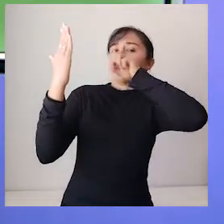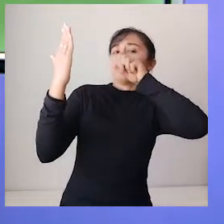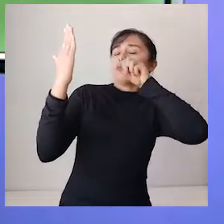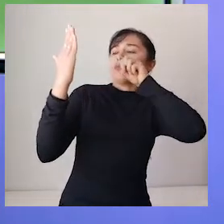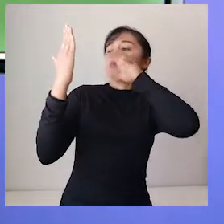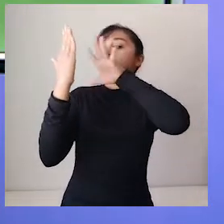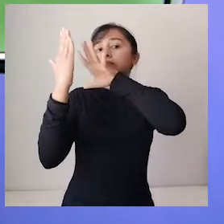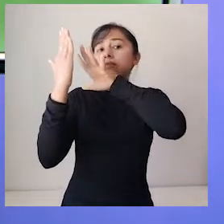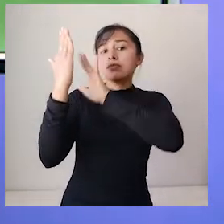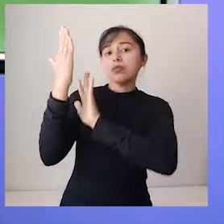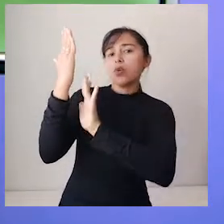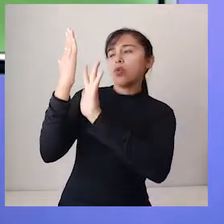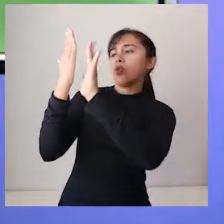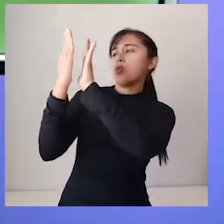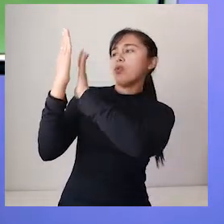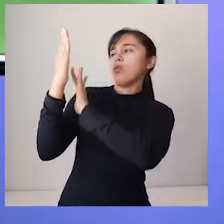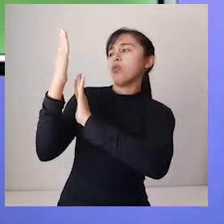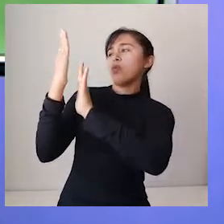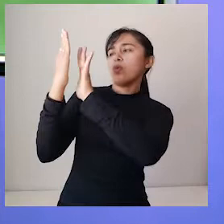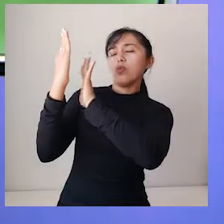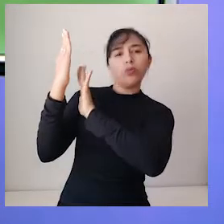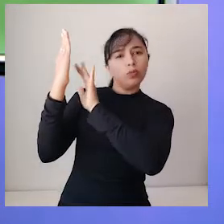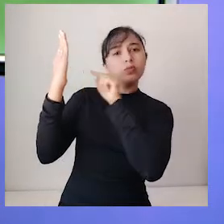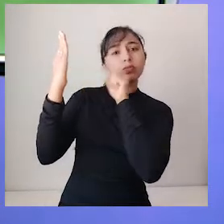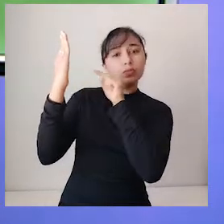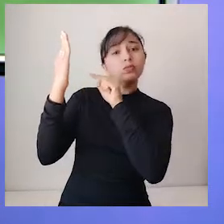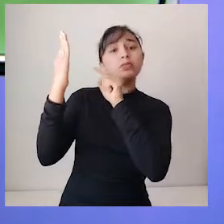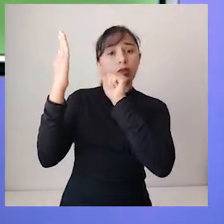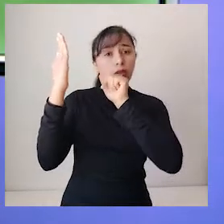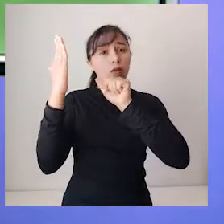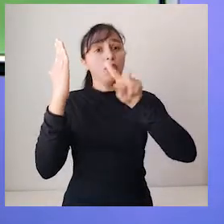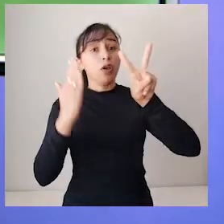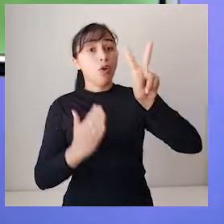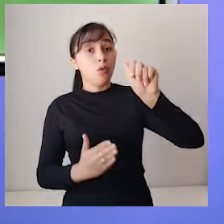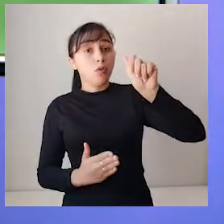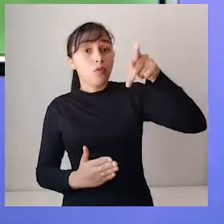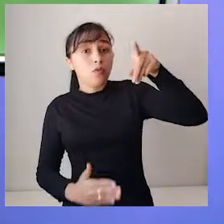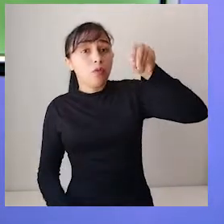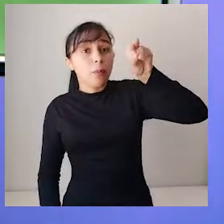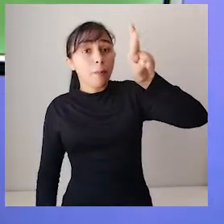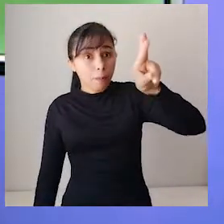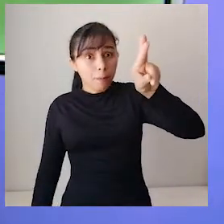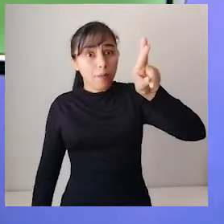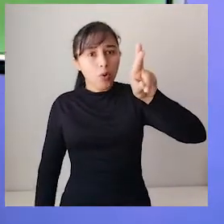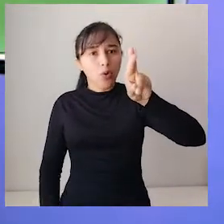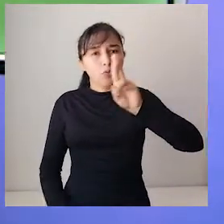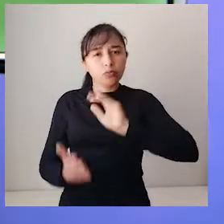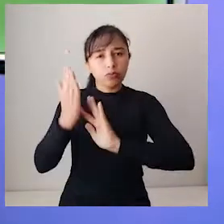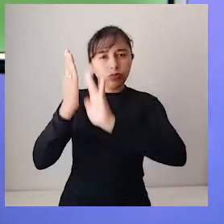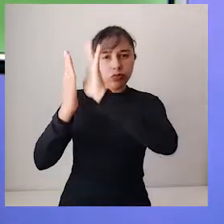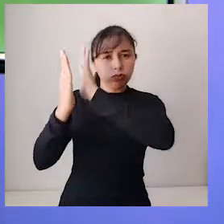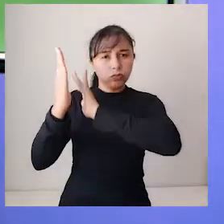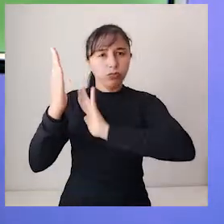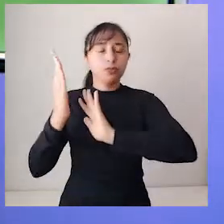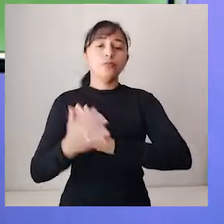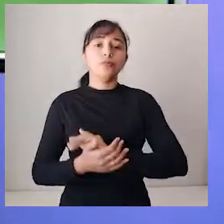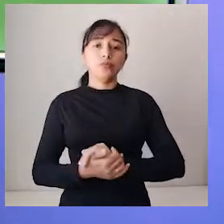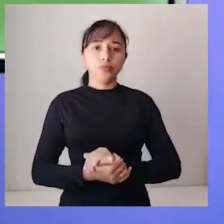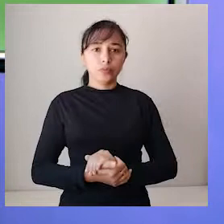banheiro, que nós respiramos e sai aquele vapor que embaça o espelho do